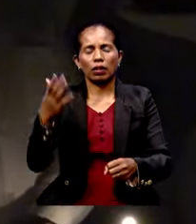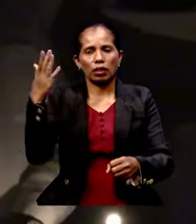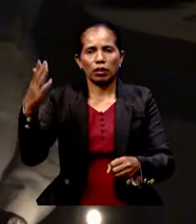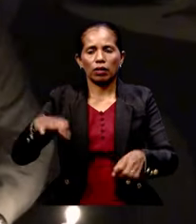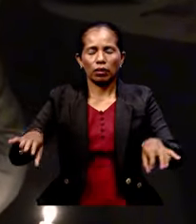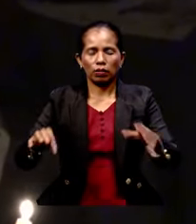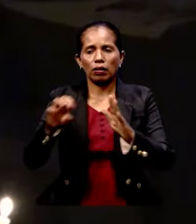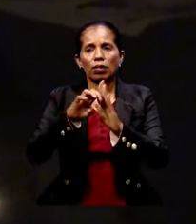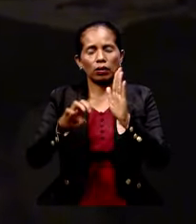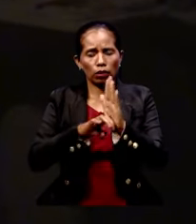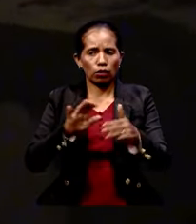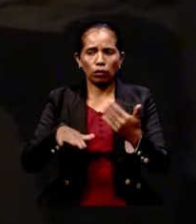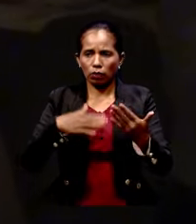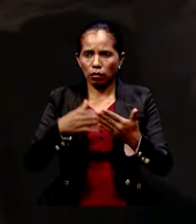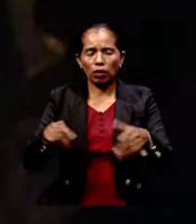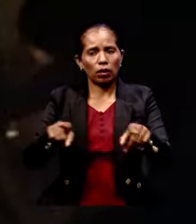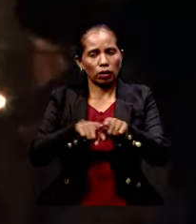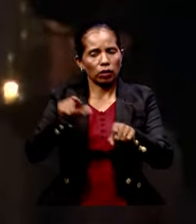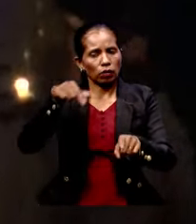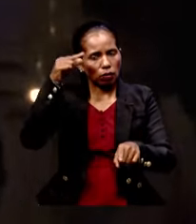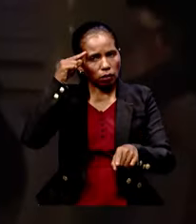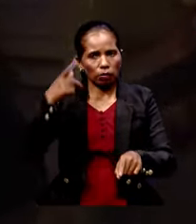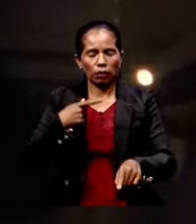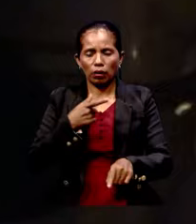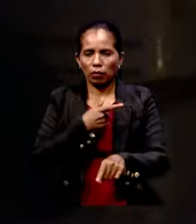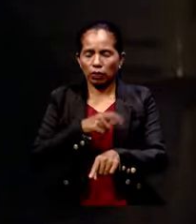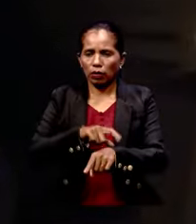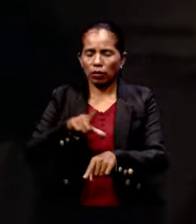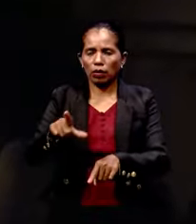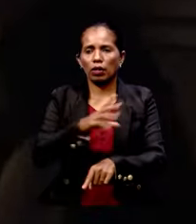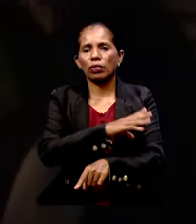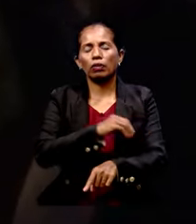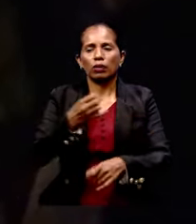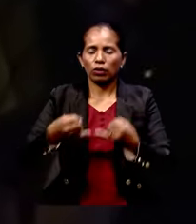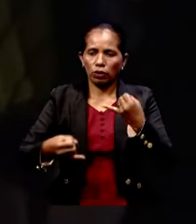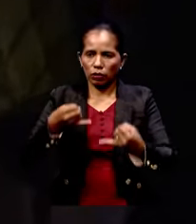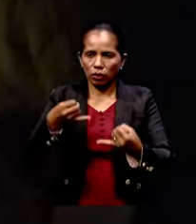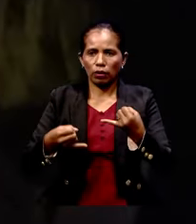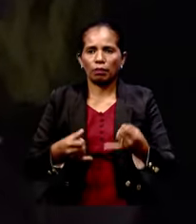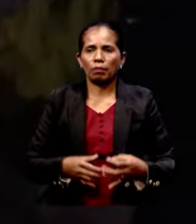instituição Estado Tomat, anexan governo, Parlamento Nacional, no Justiça, Adriano Verdial, Rafael dos Reis, GMN.